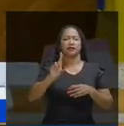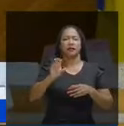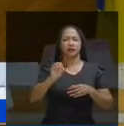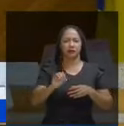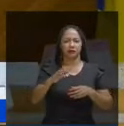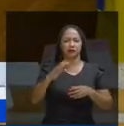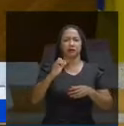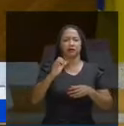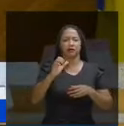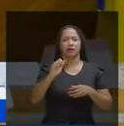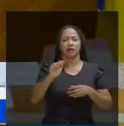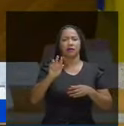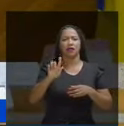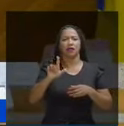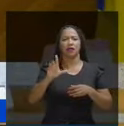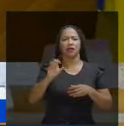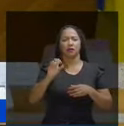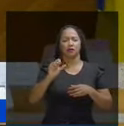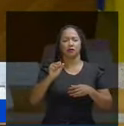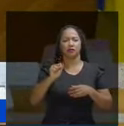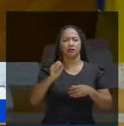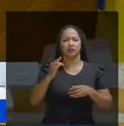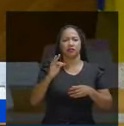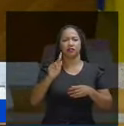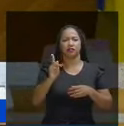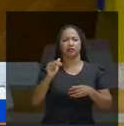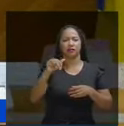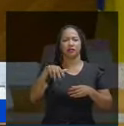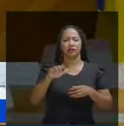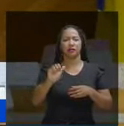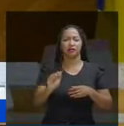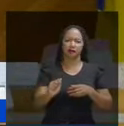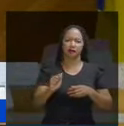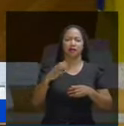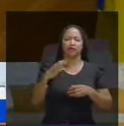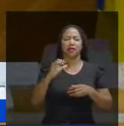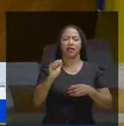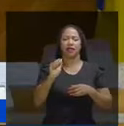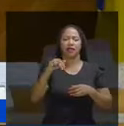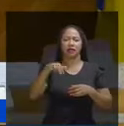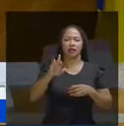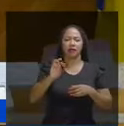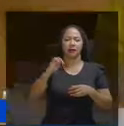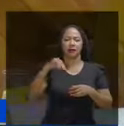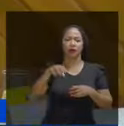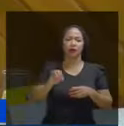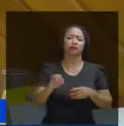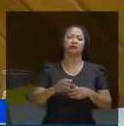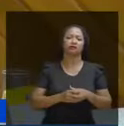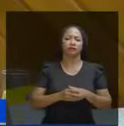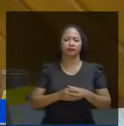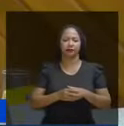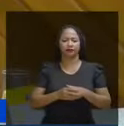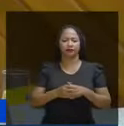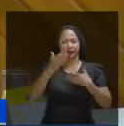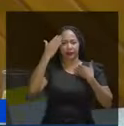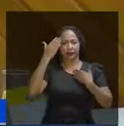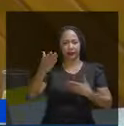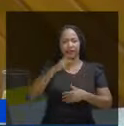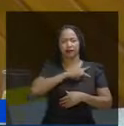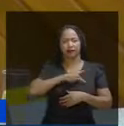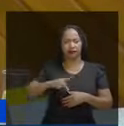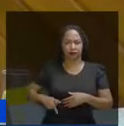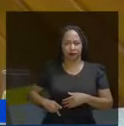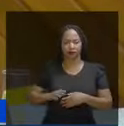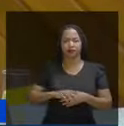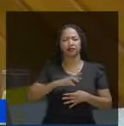Carlos Torque, Anselmo Gonçalves, Tina Souza, Normand Souza e Carmo Antônio. Você está com a palavra. Obrigada, presidente. Cuida-se